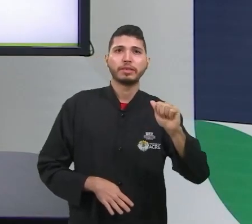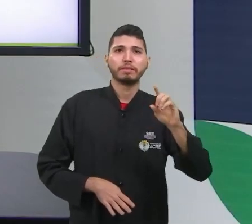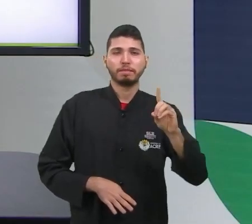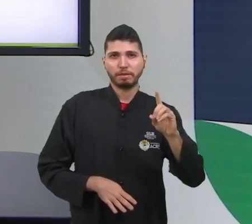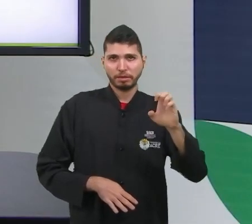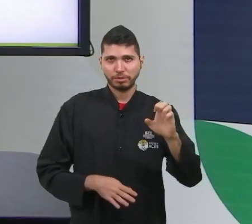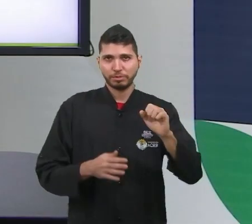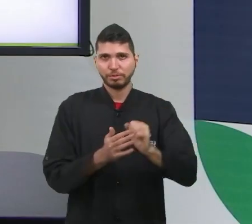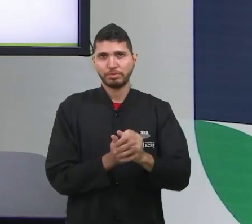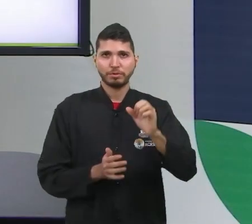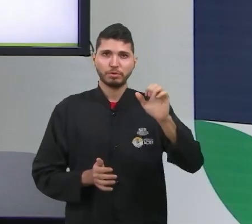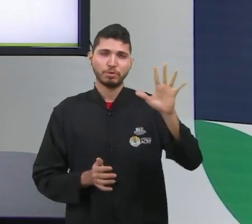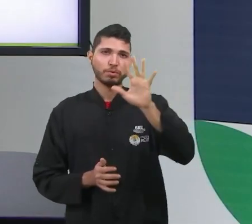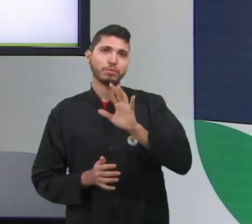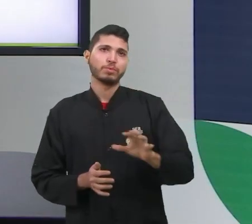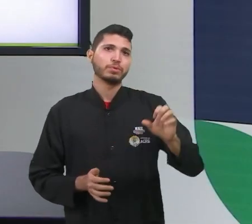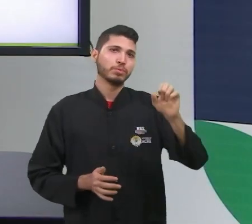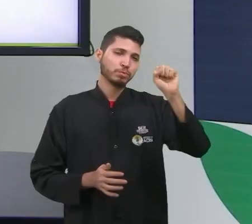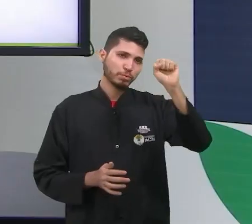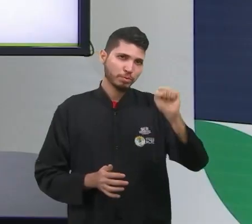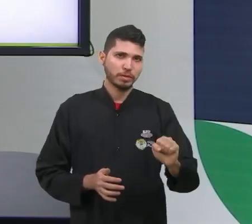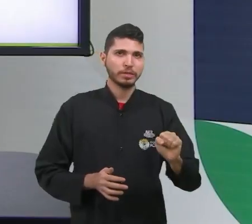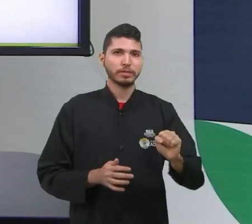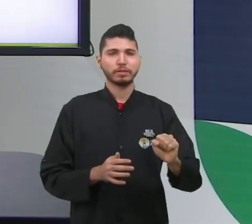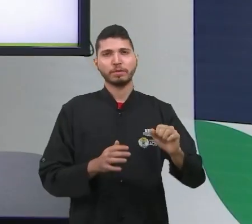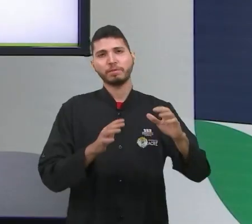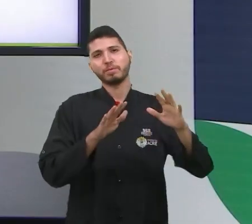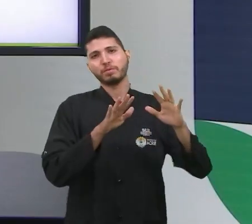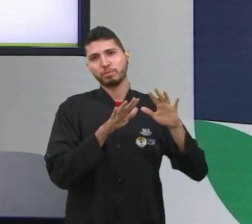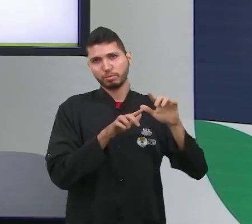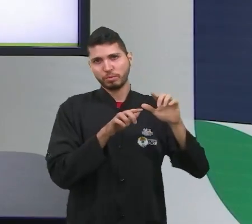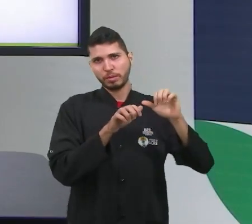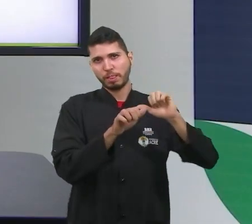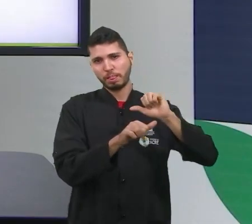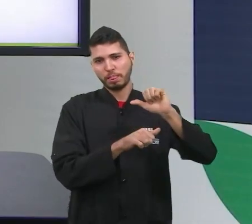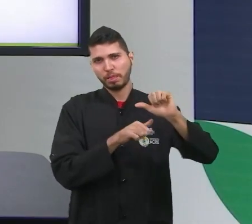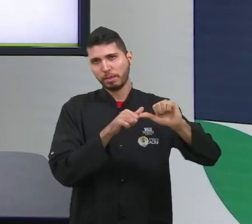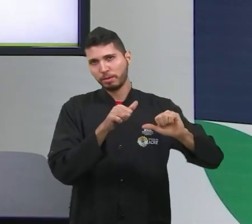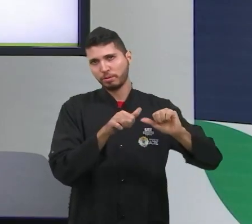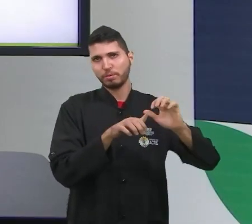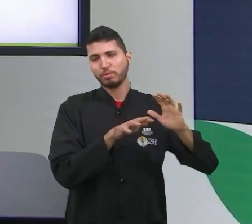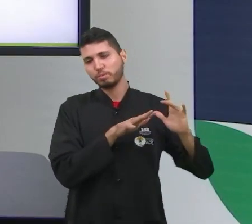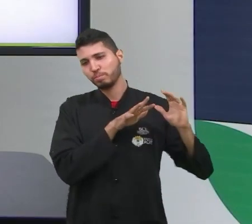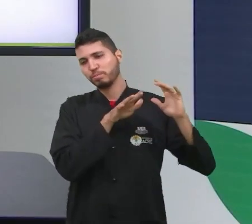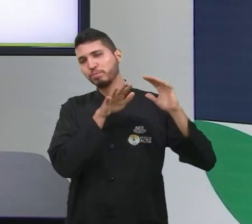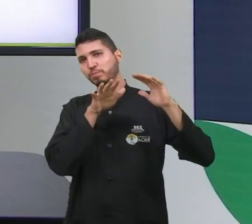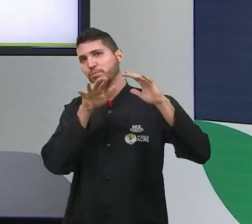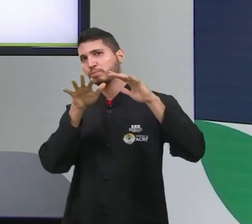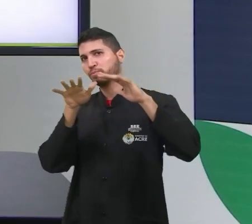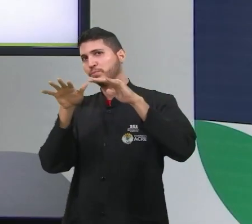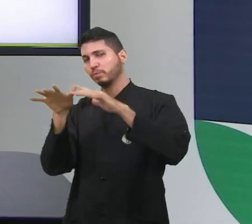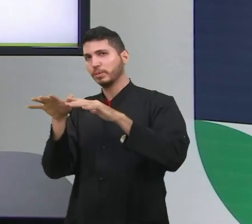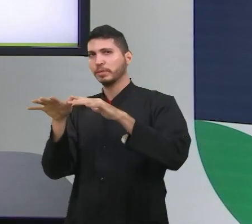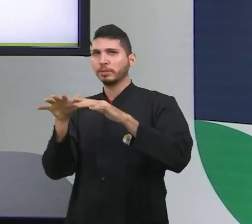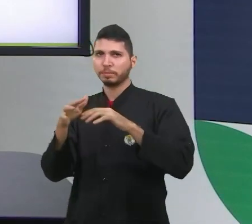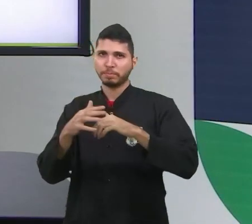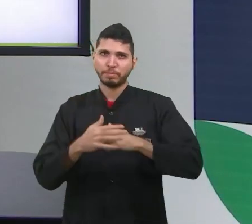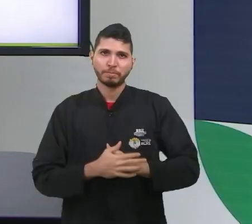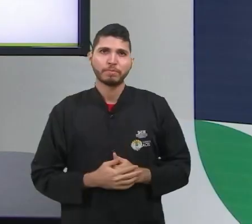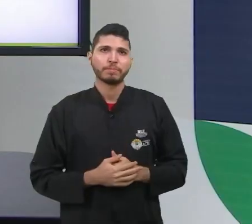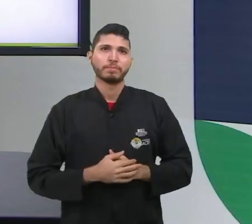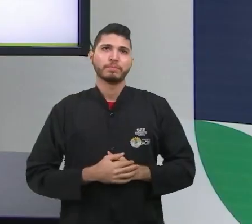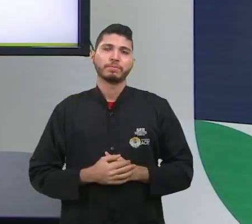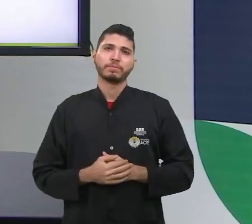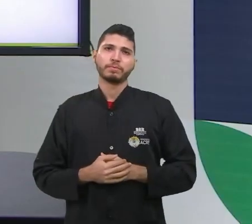principalmente para abastecer os reservatórios de água lá na região sudeste, tá? Então, essa foi a nossa